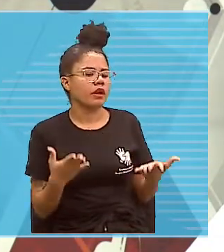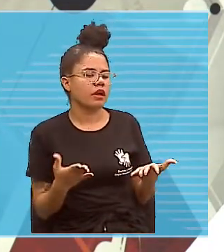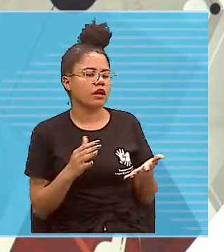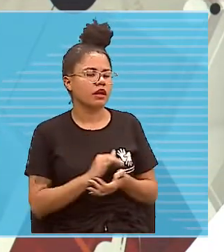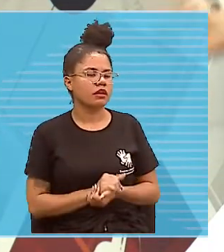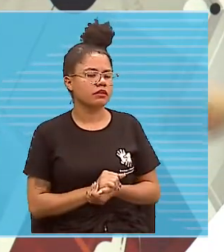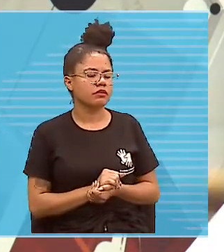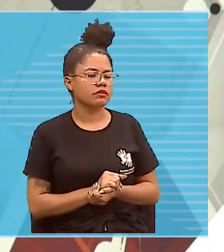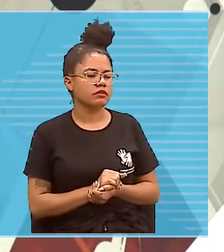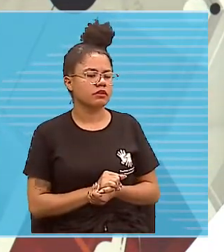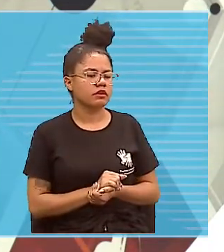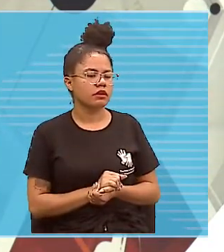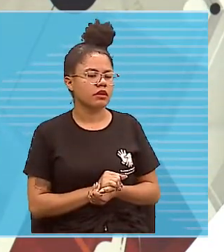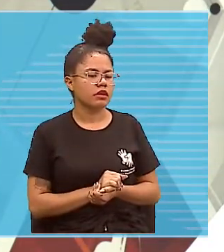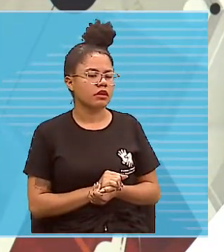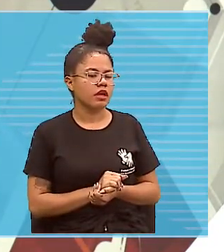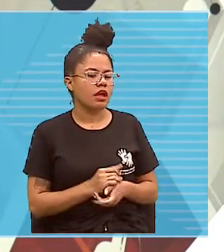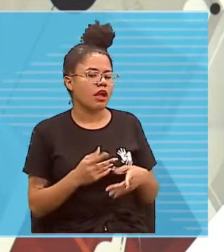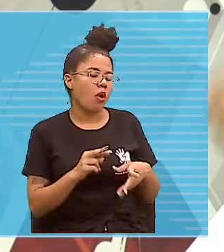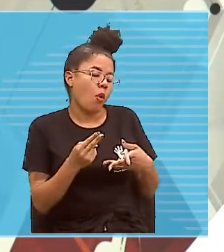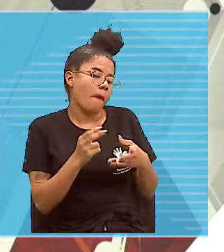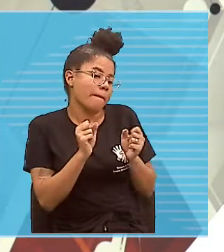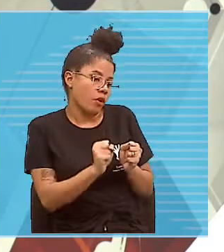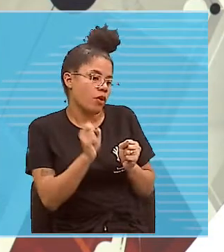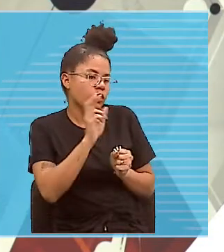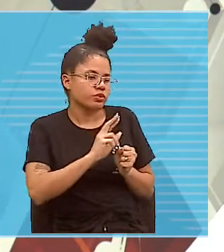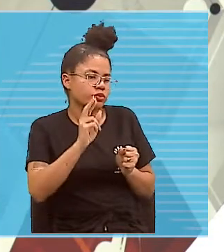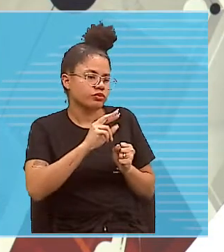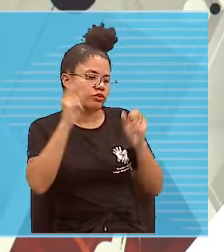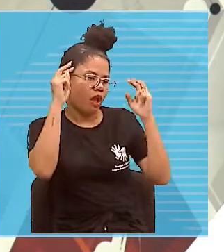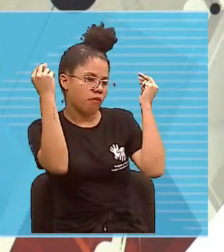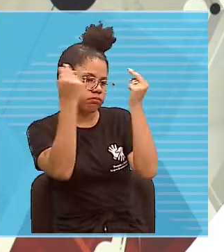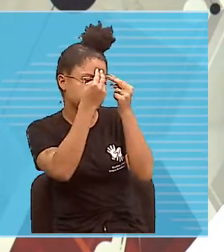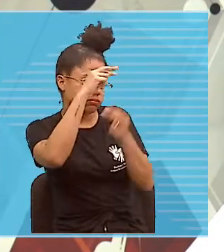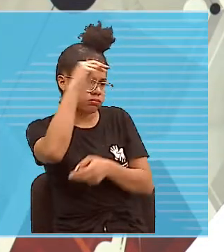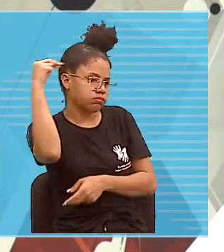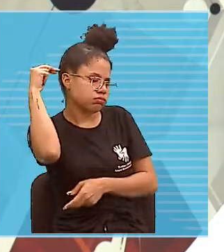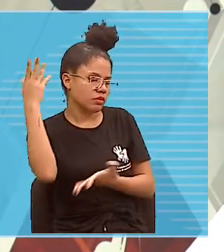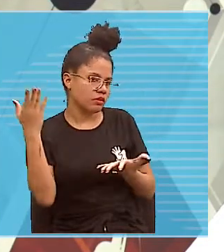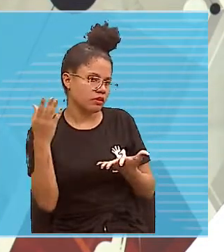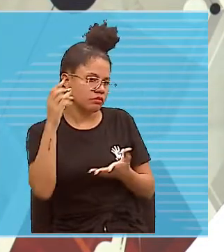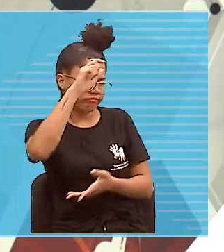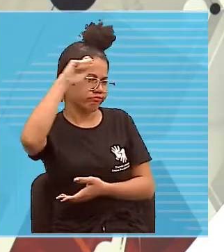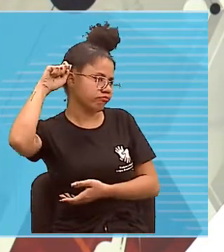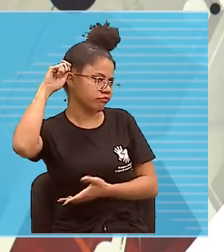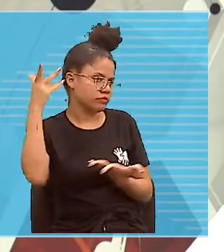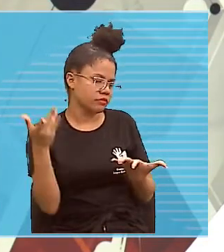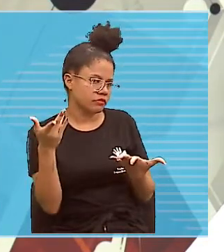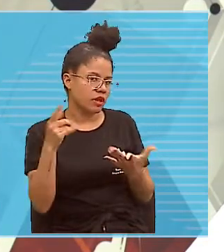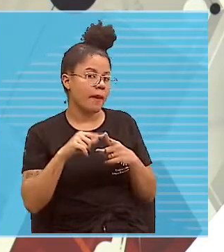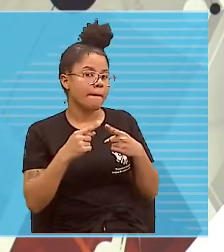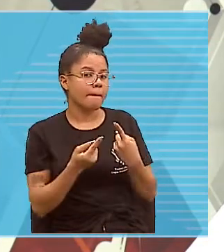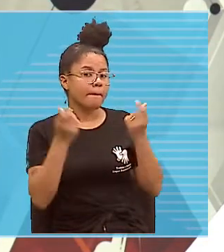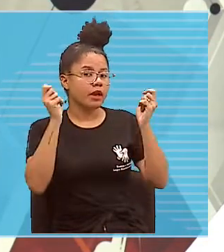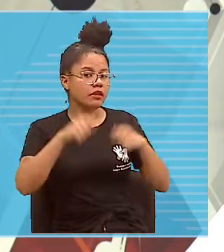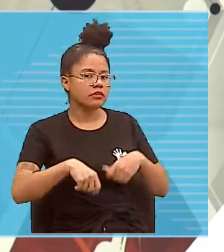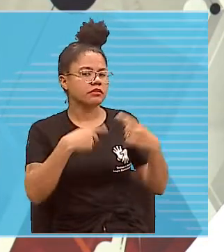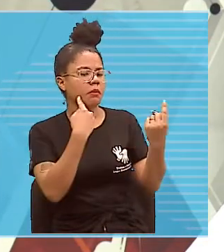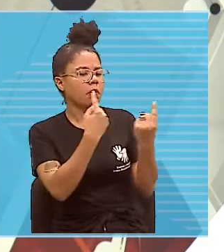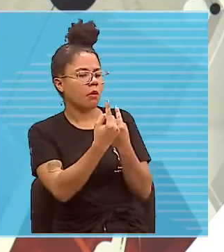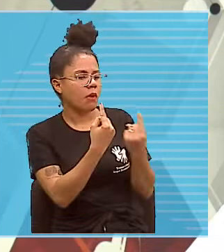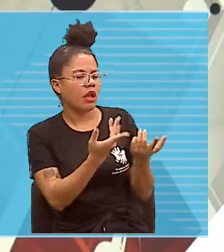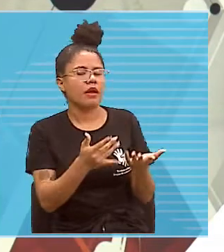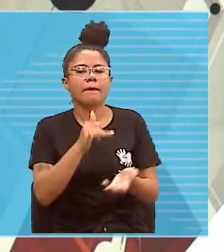Pois vamos escutar os alunos que são a favor do uso de boné antes de proibir. Isso é uma gestão democrática. Quando os alunos reclamam